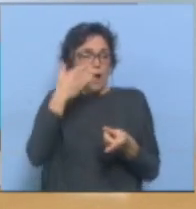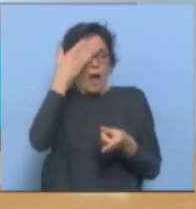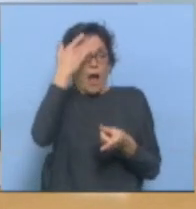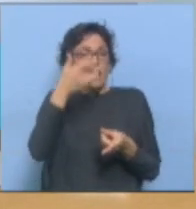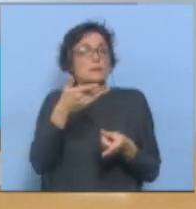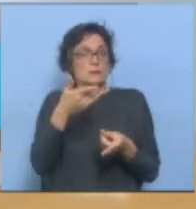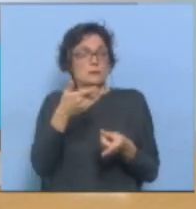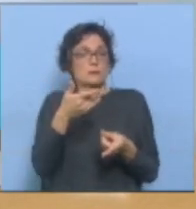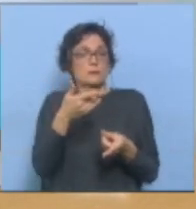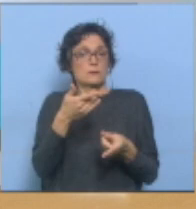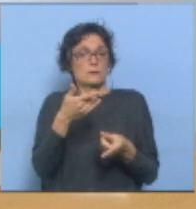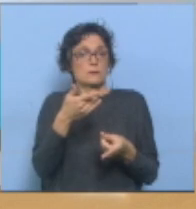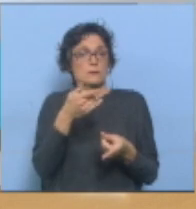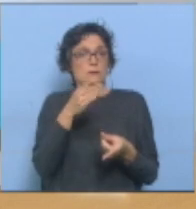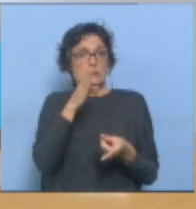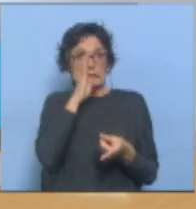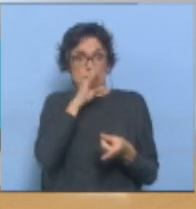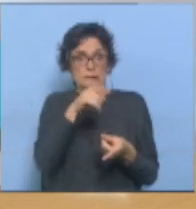uma fratura, uma